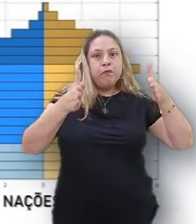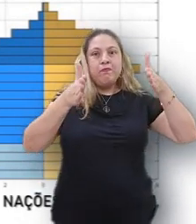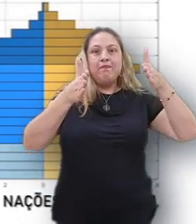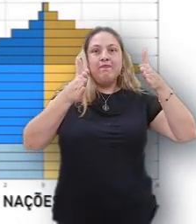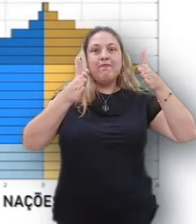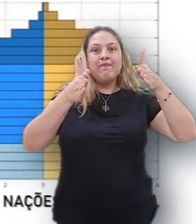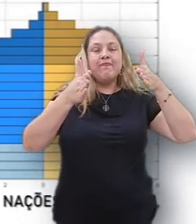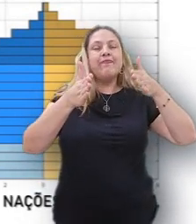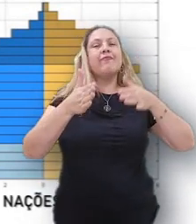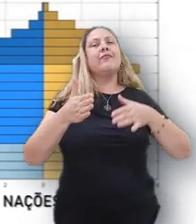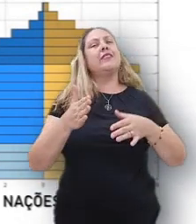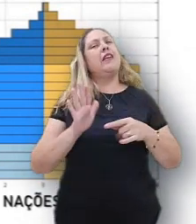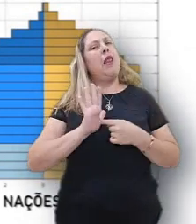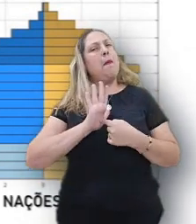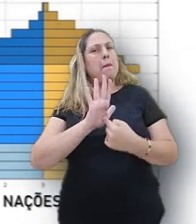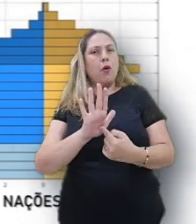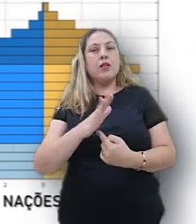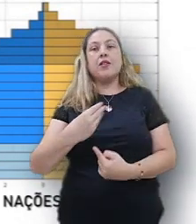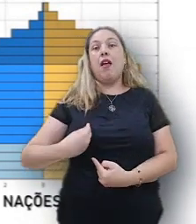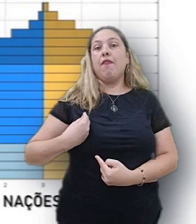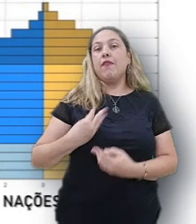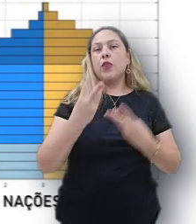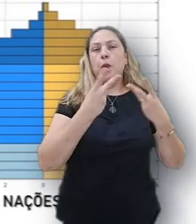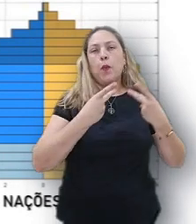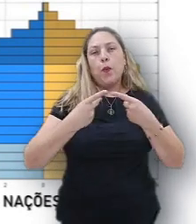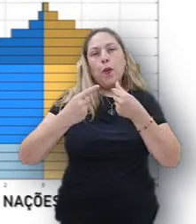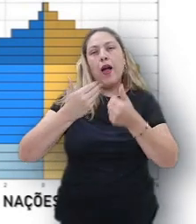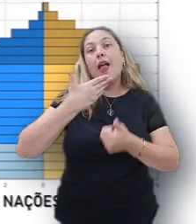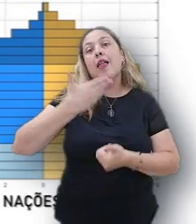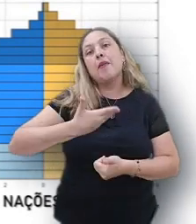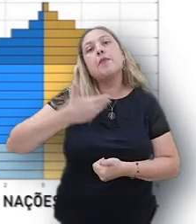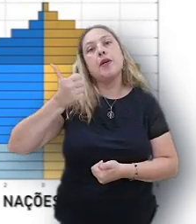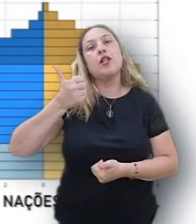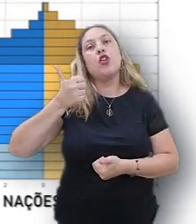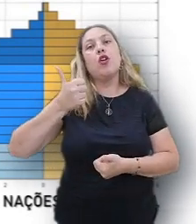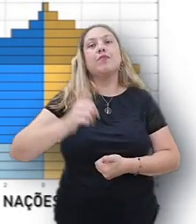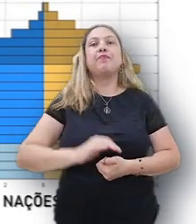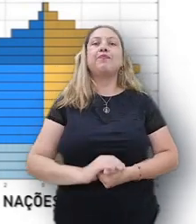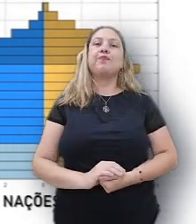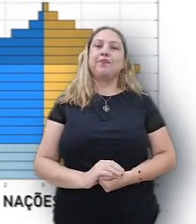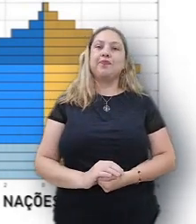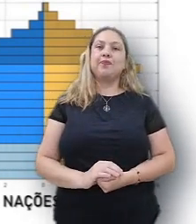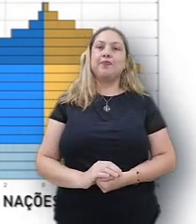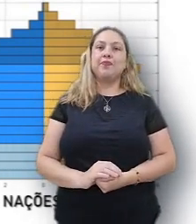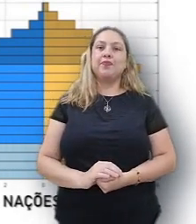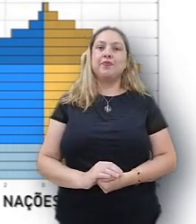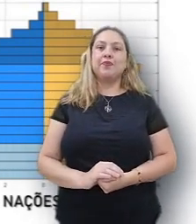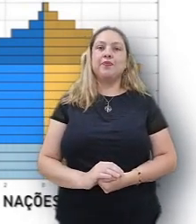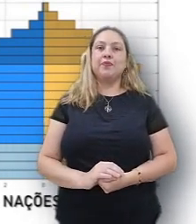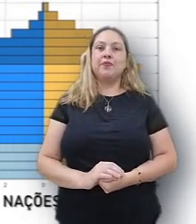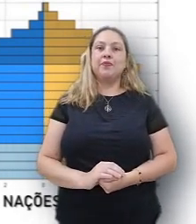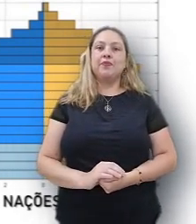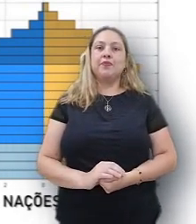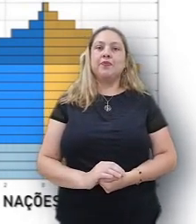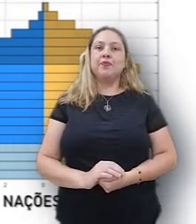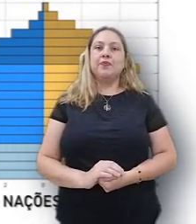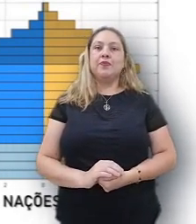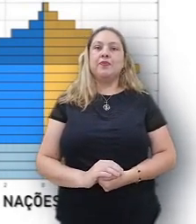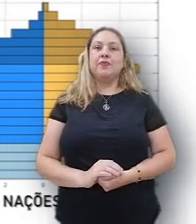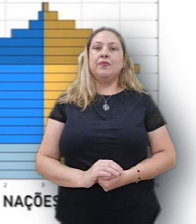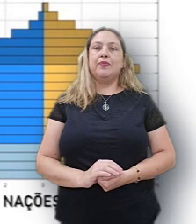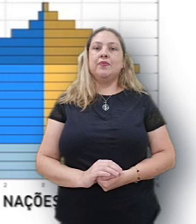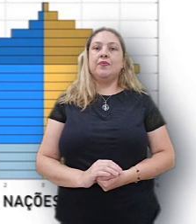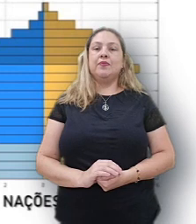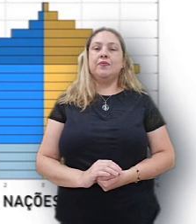idades, desde o nascimento até a terceira idade, o que evidencia a elevada qualidade de vida